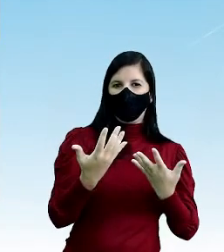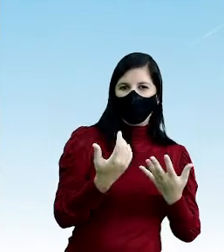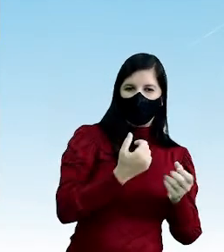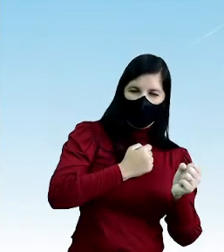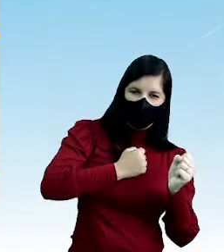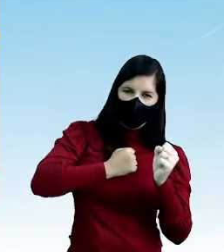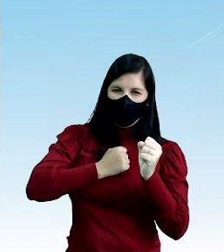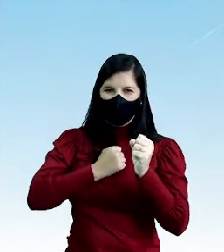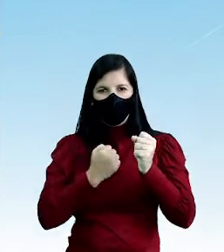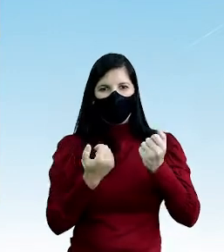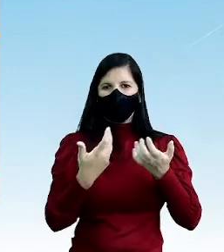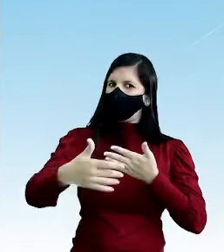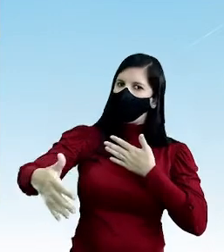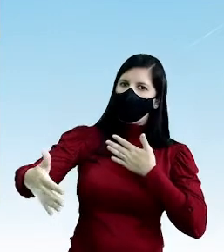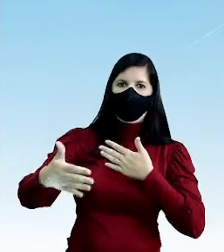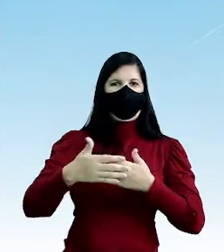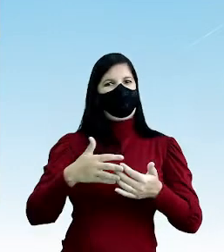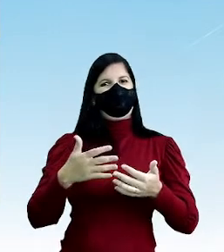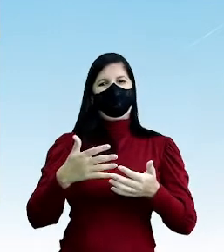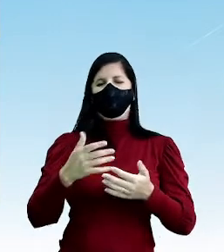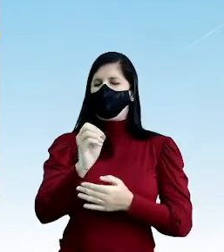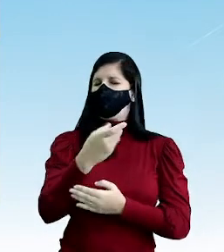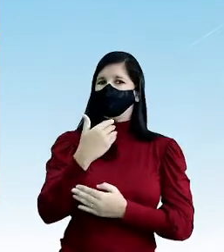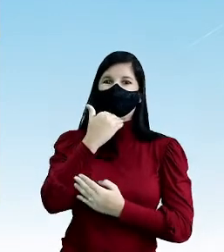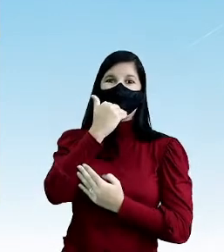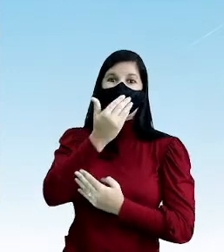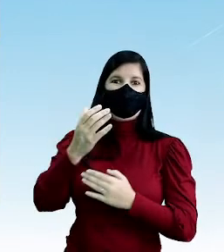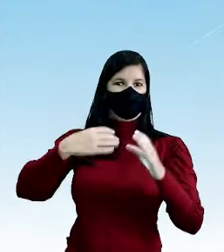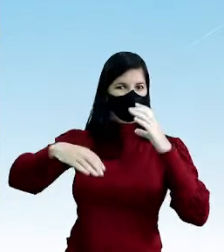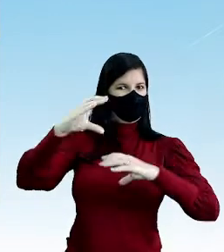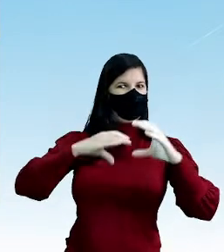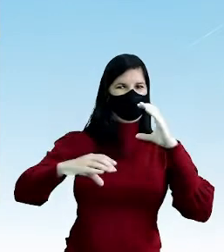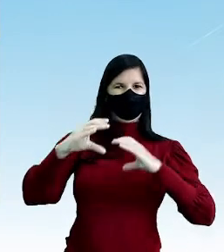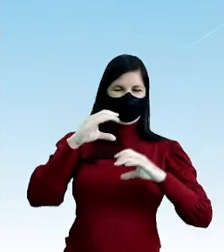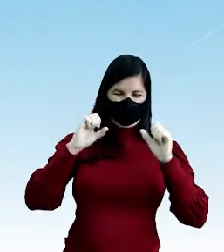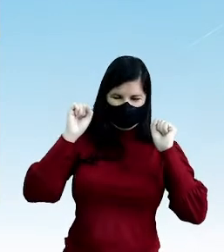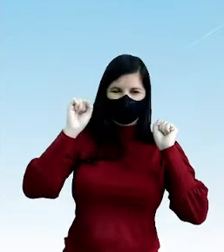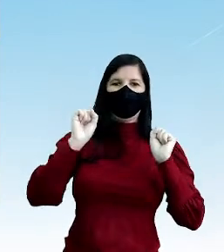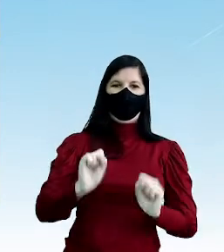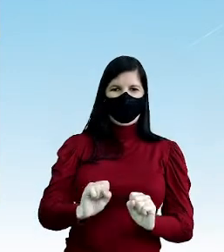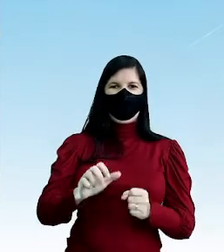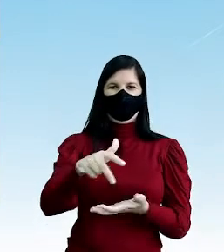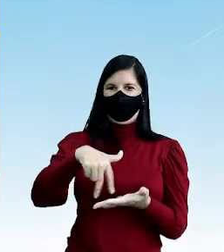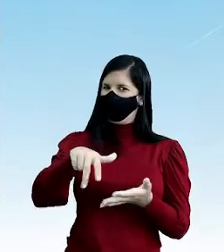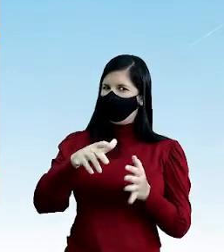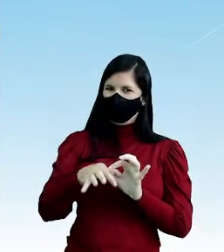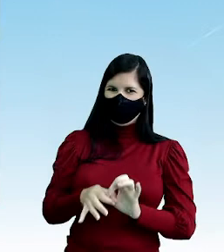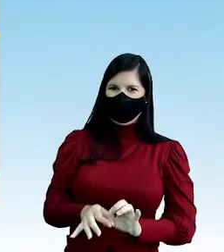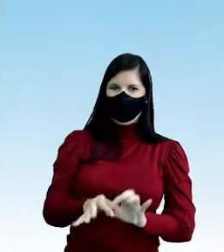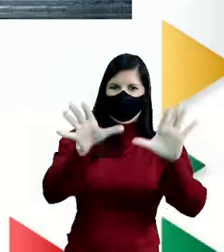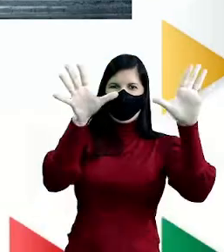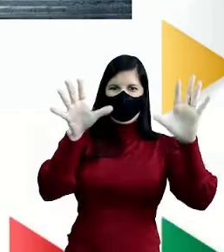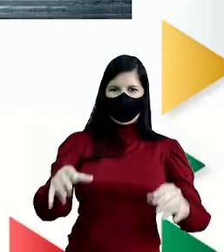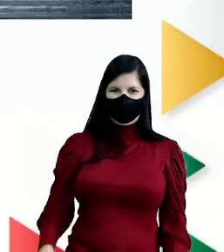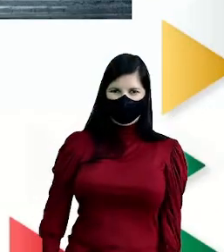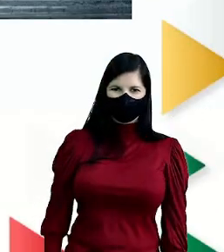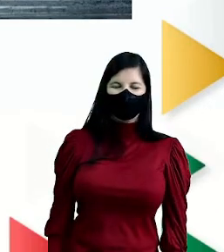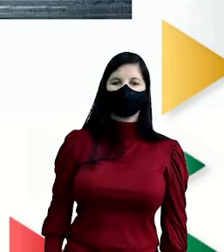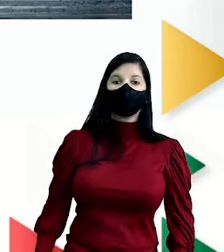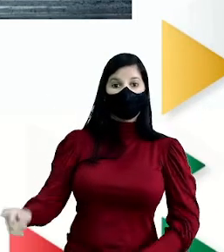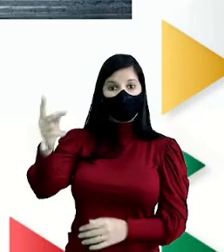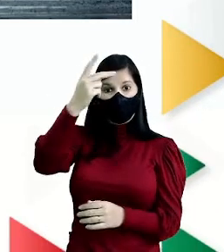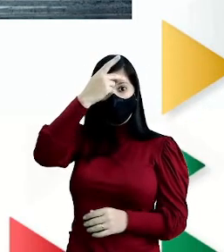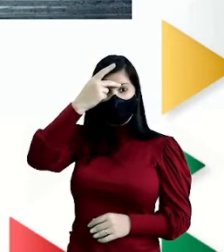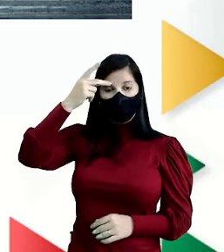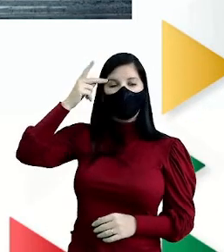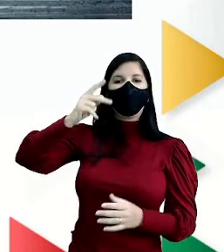né? Ou até sem música você pode dançar. Então, a gente pode dançar o tempo inteiro. As pessoas dançam